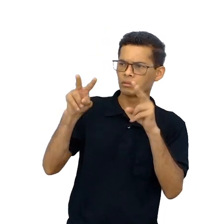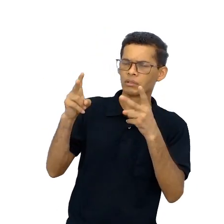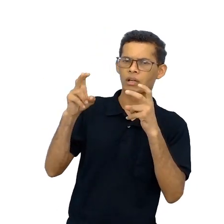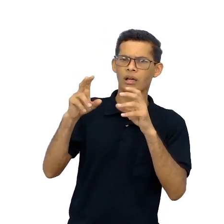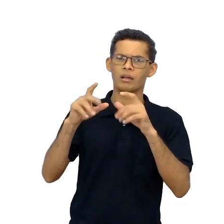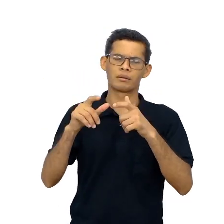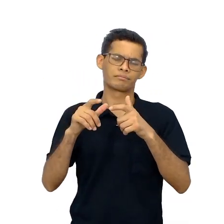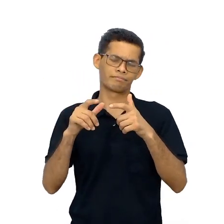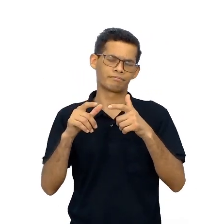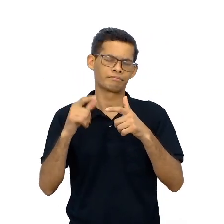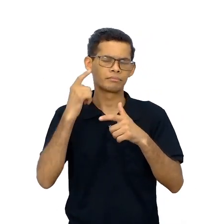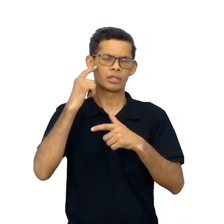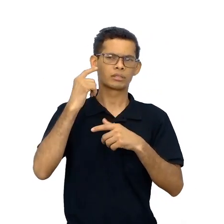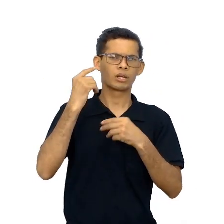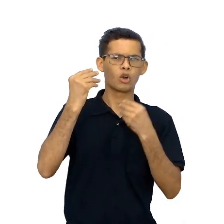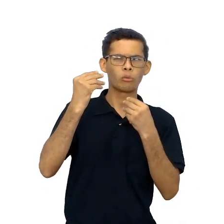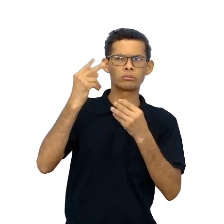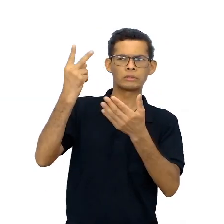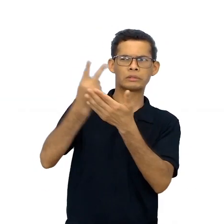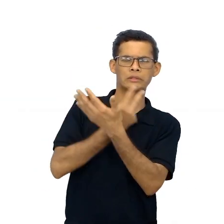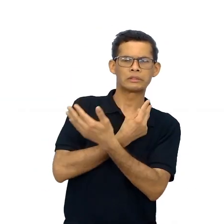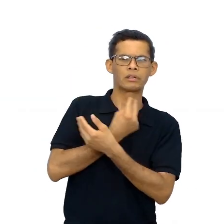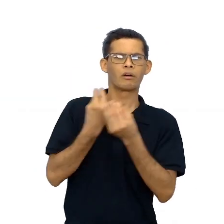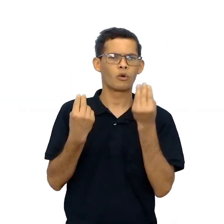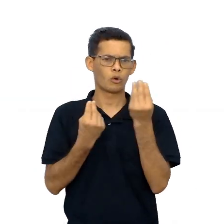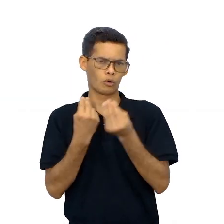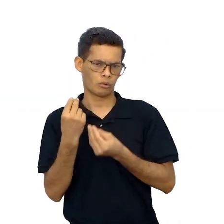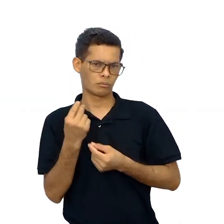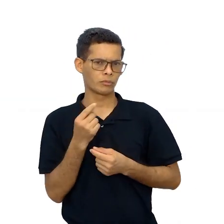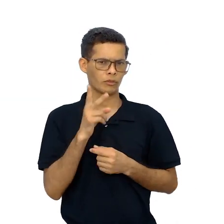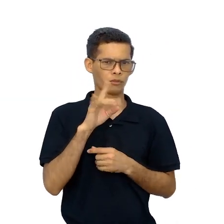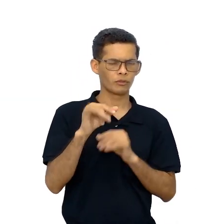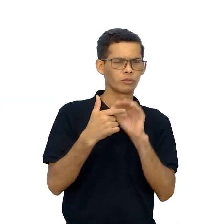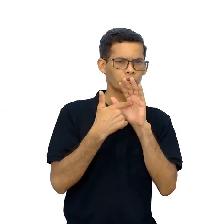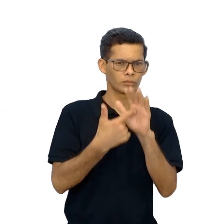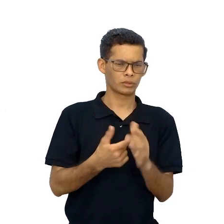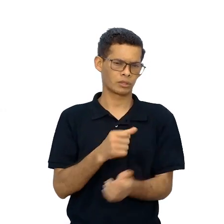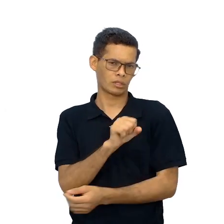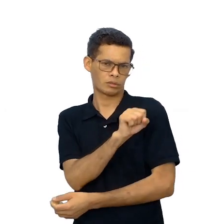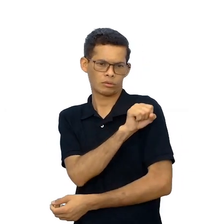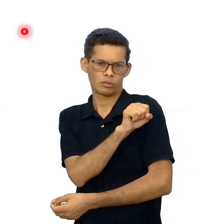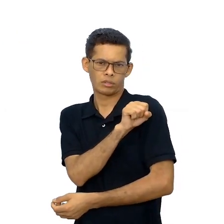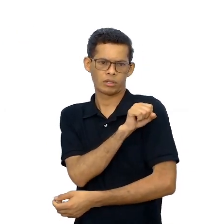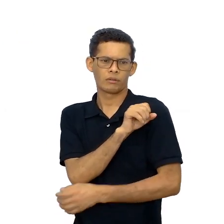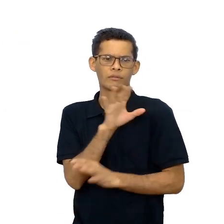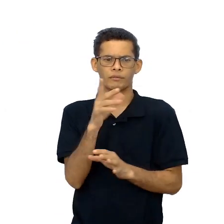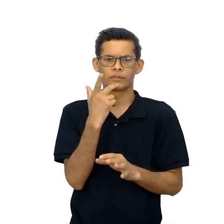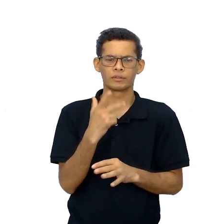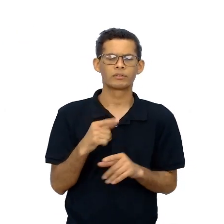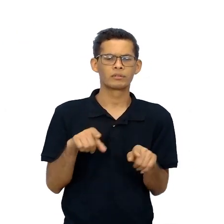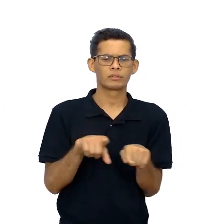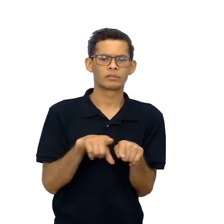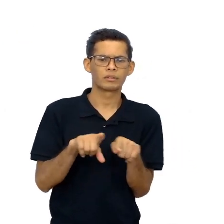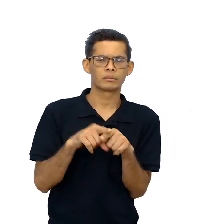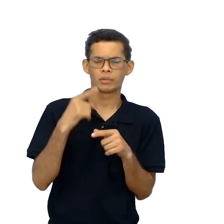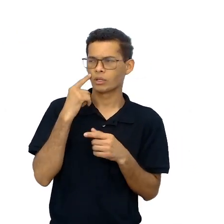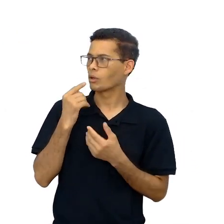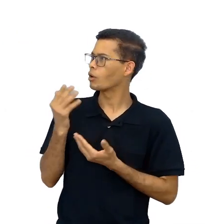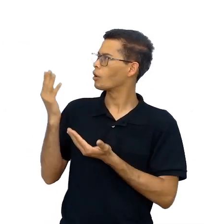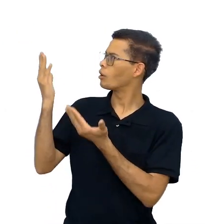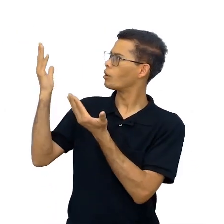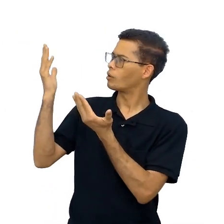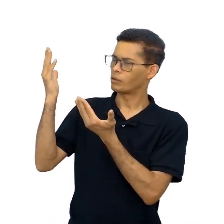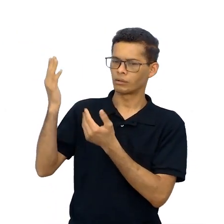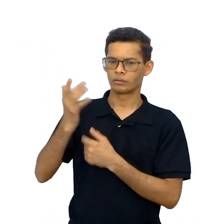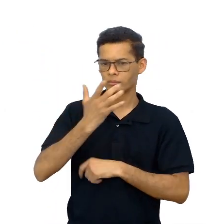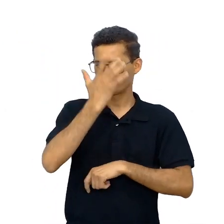né? O que ele pode errar aqui. Eu vou trazer uma do 8º ano. Aí eu não comentei uma coisa, gente, 29